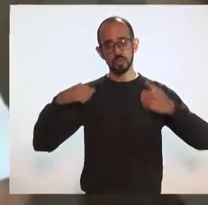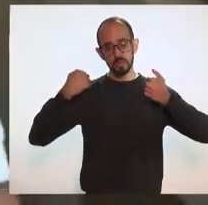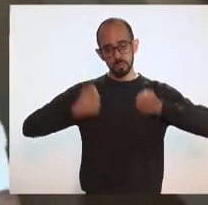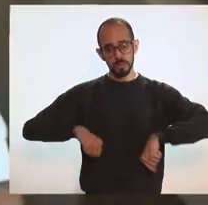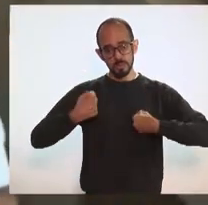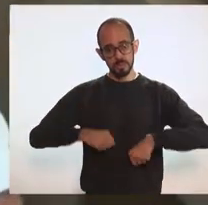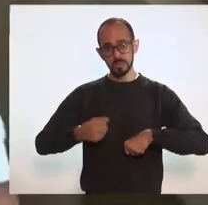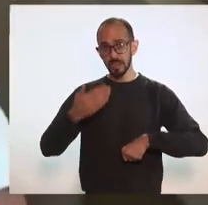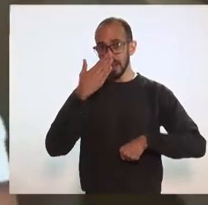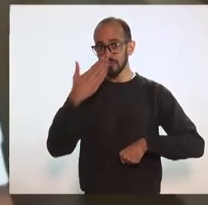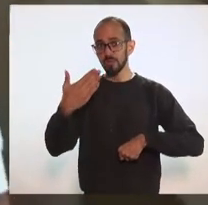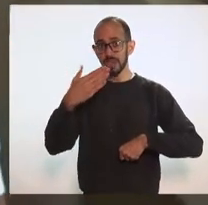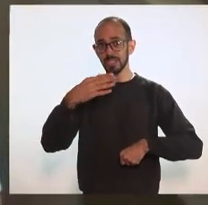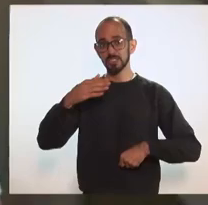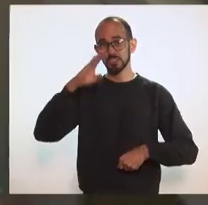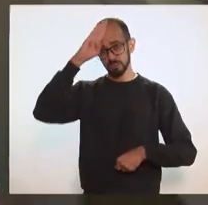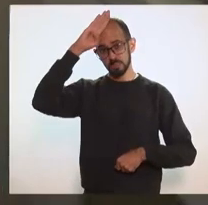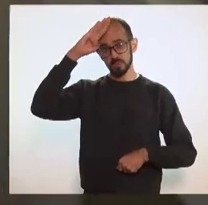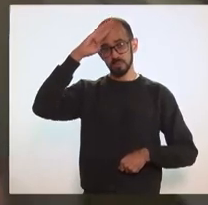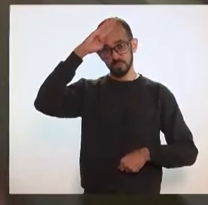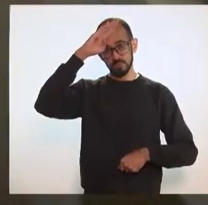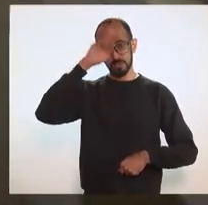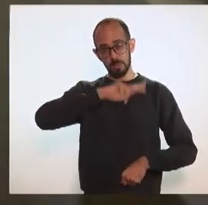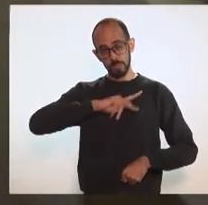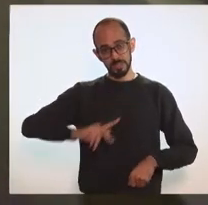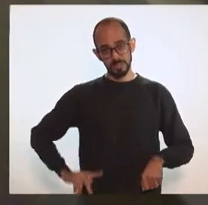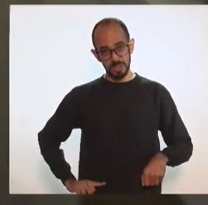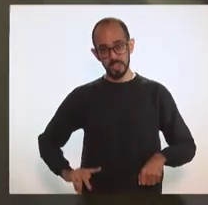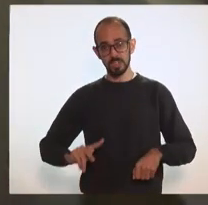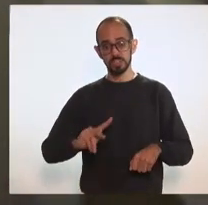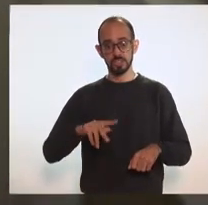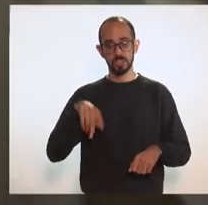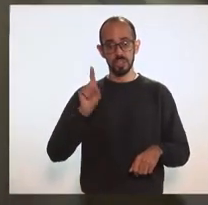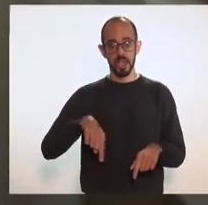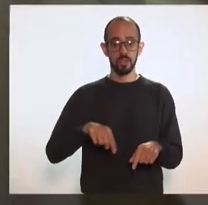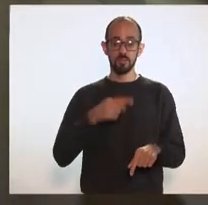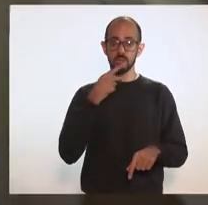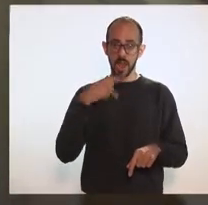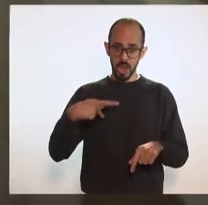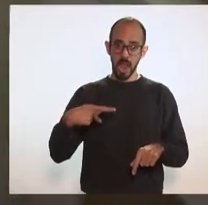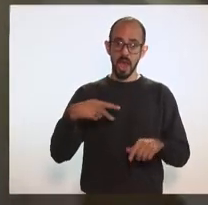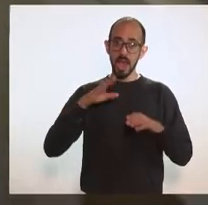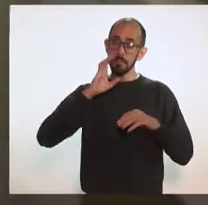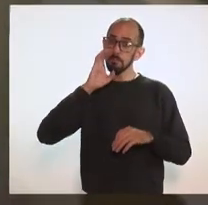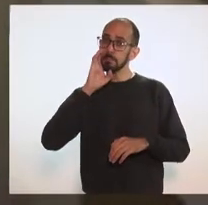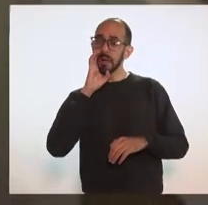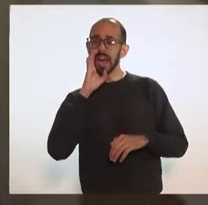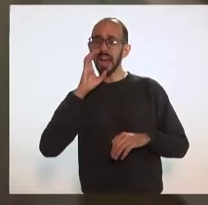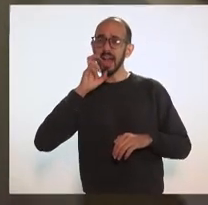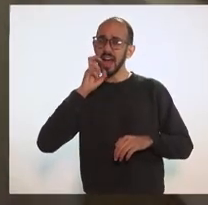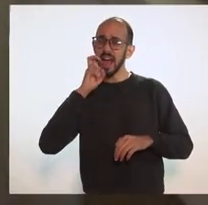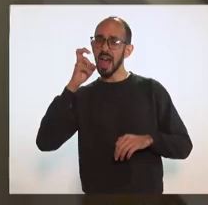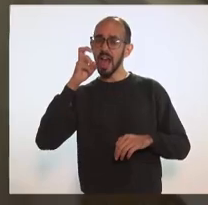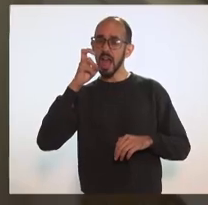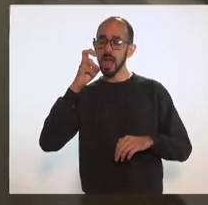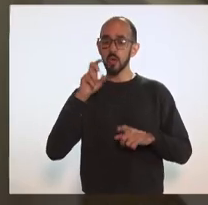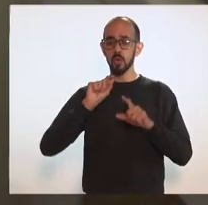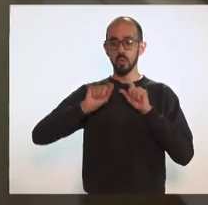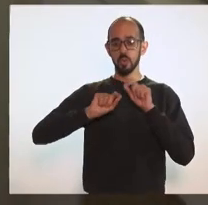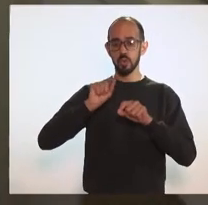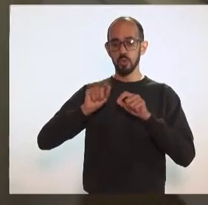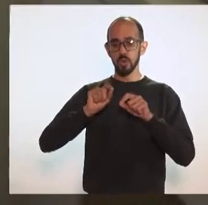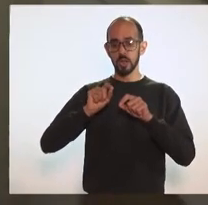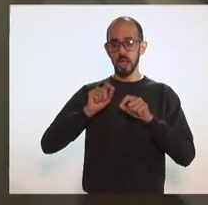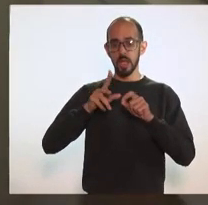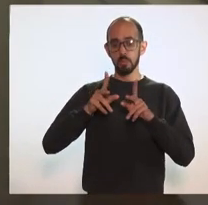o presidente da república e dizer assim o meu ouvido aqui Padre ela vai passar o seu